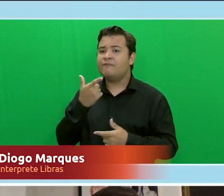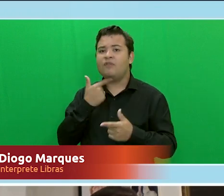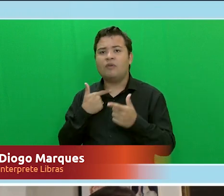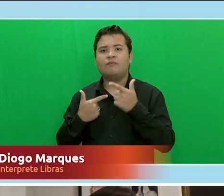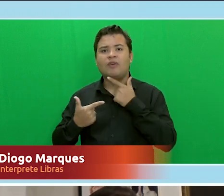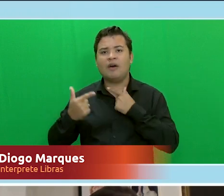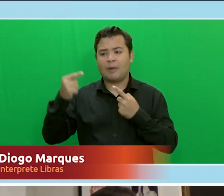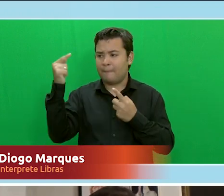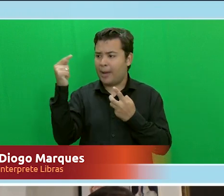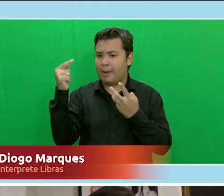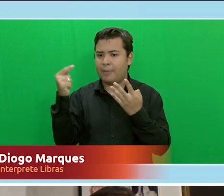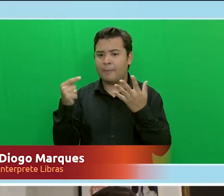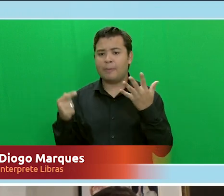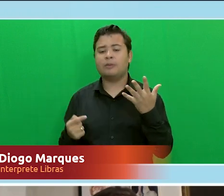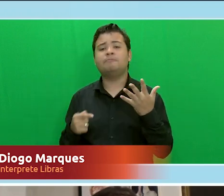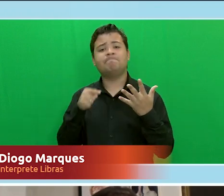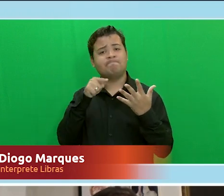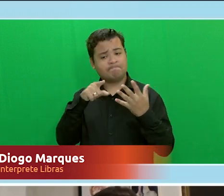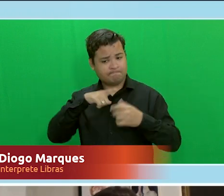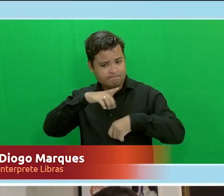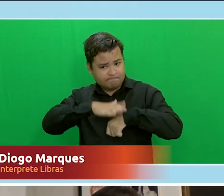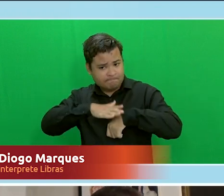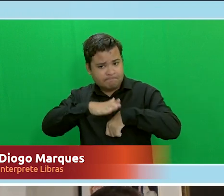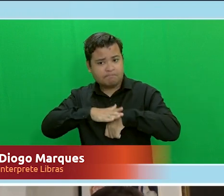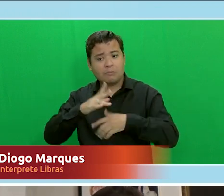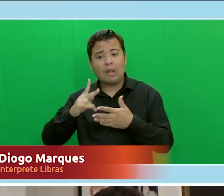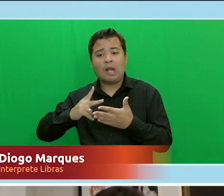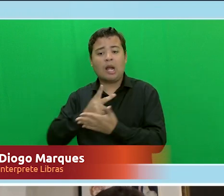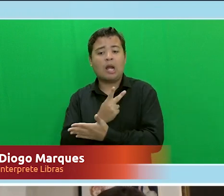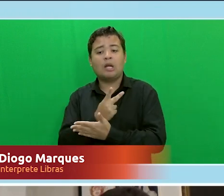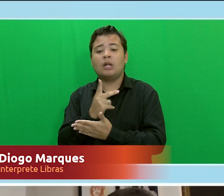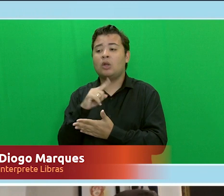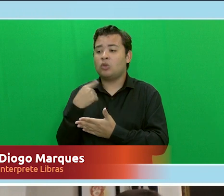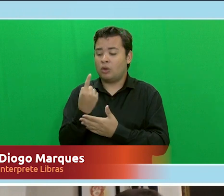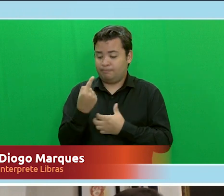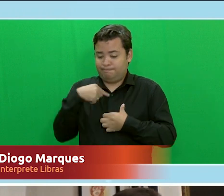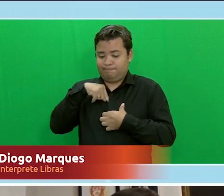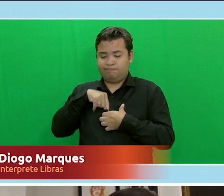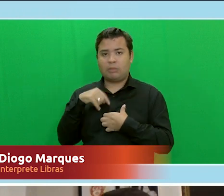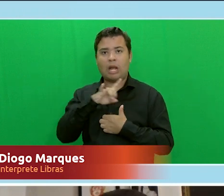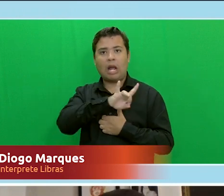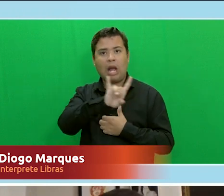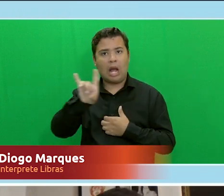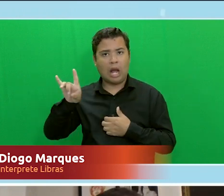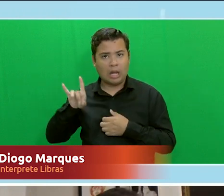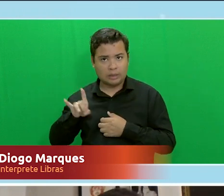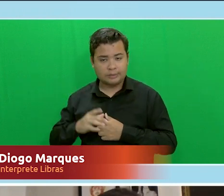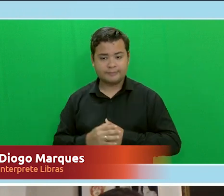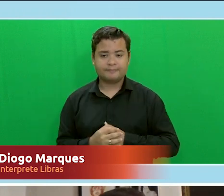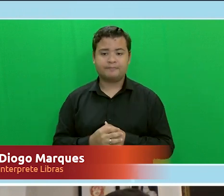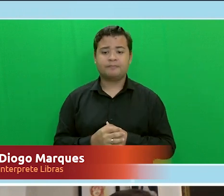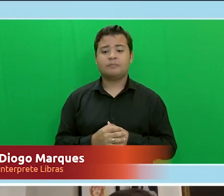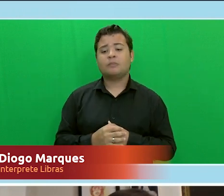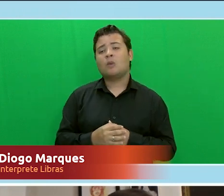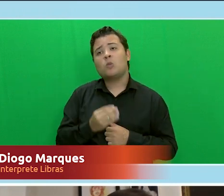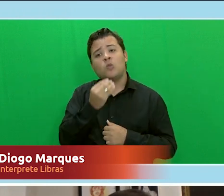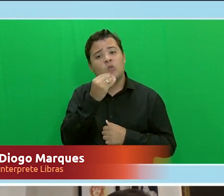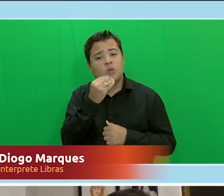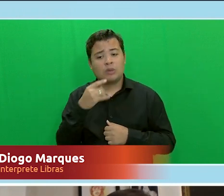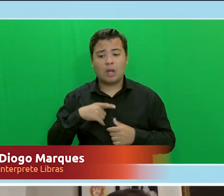de desejos que é reproduzido na nossa subjetividade. Então, há disputas